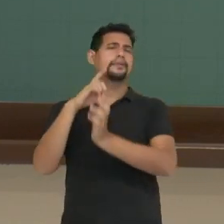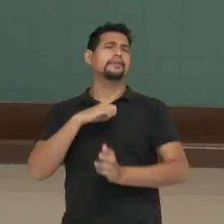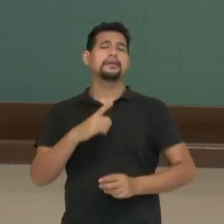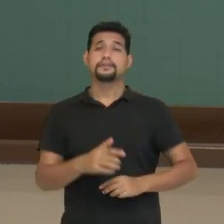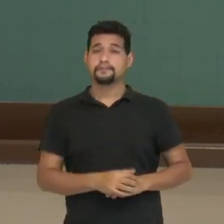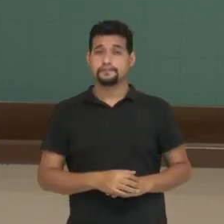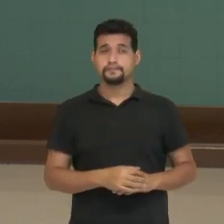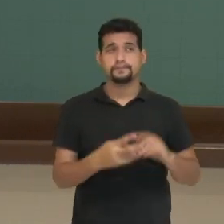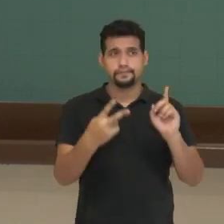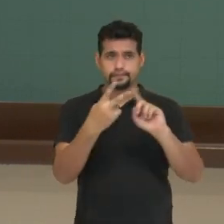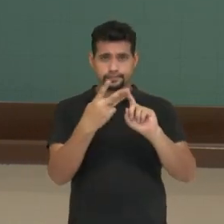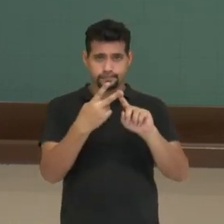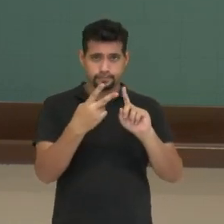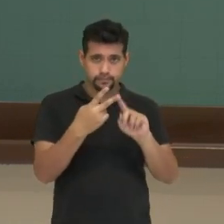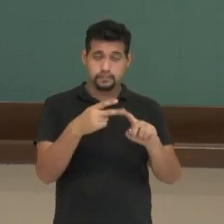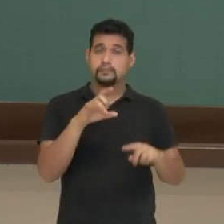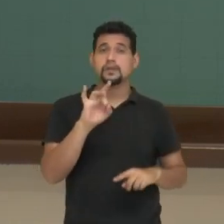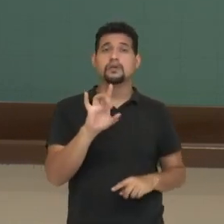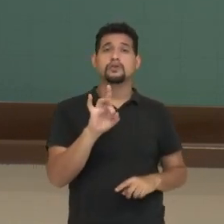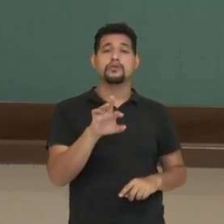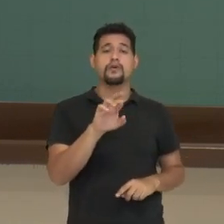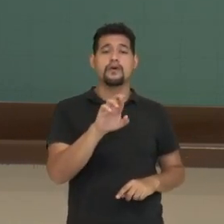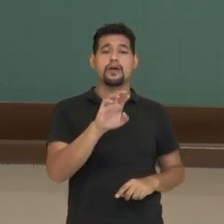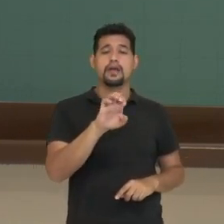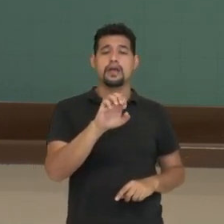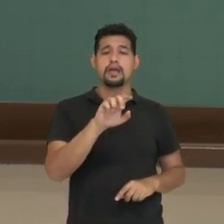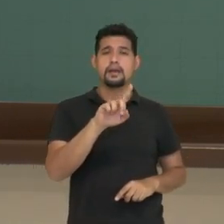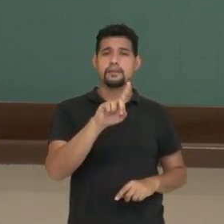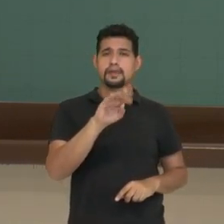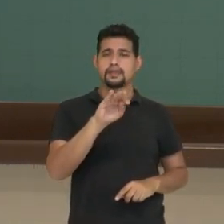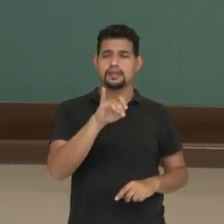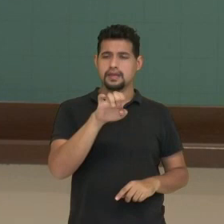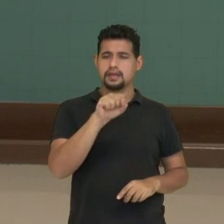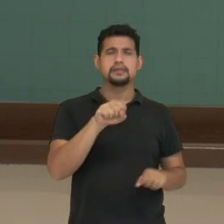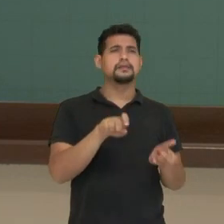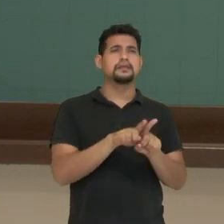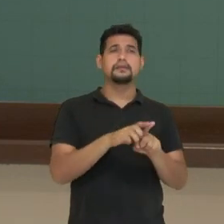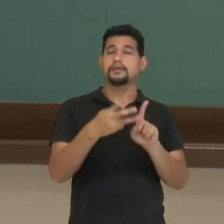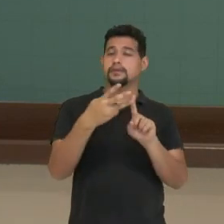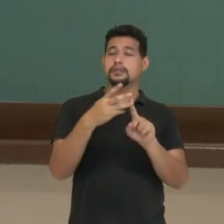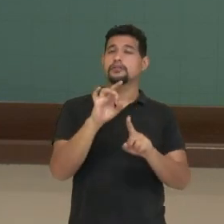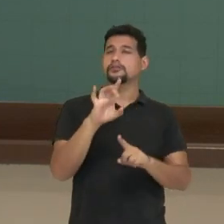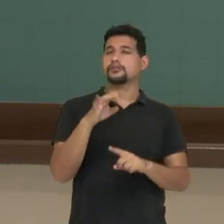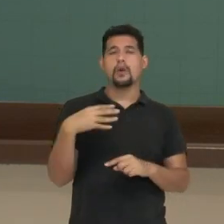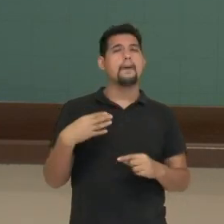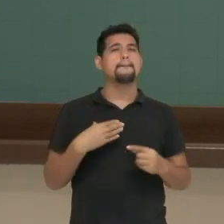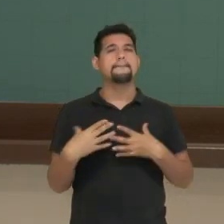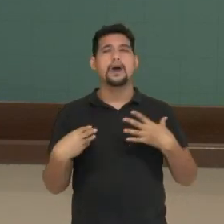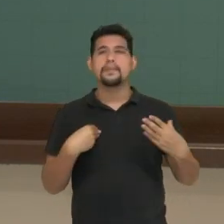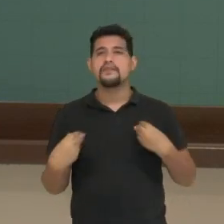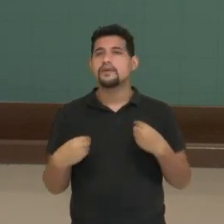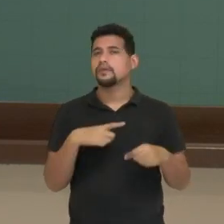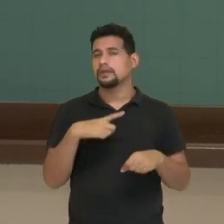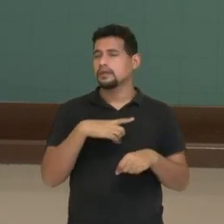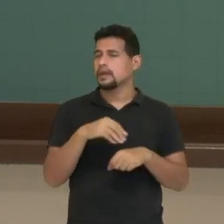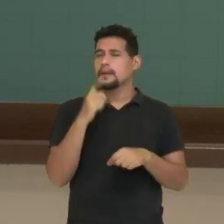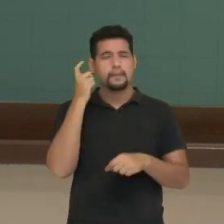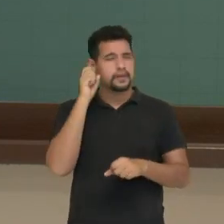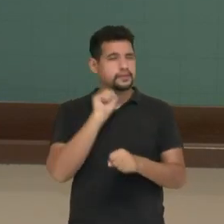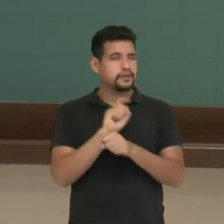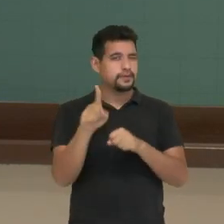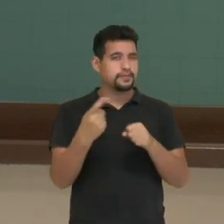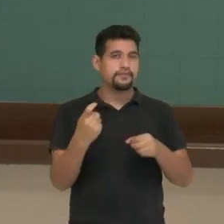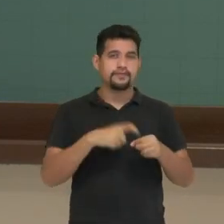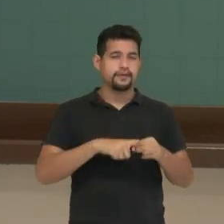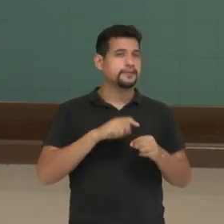No 2, somente répteis e mamíferos que tem. E o 3, somente os mamíferos. Pense um pouquinho e